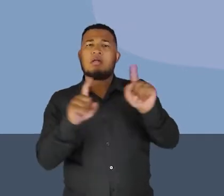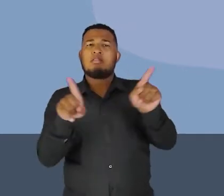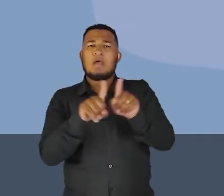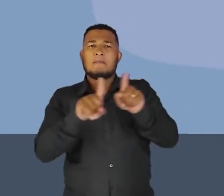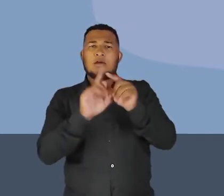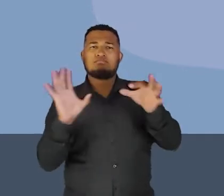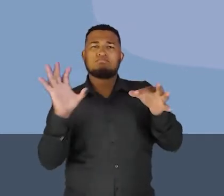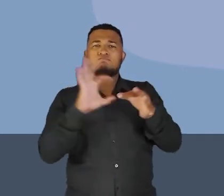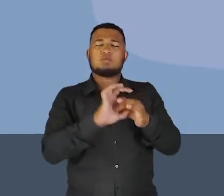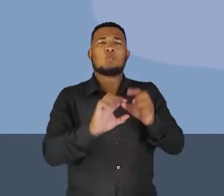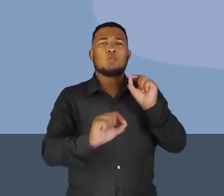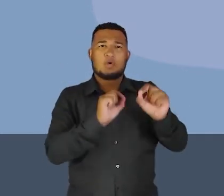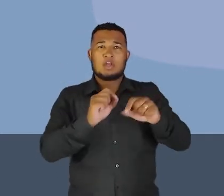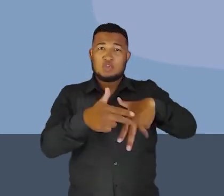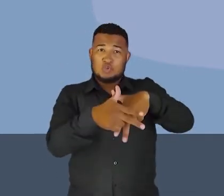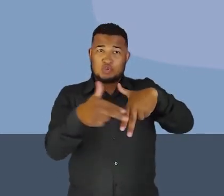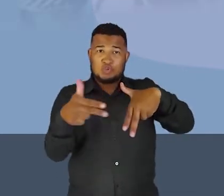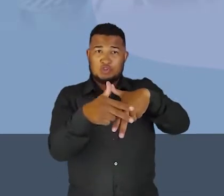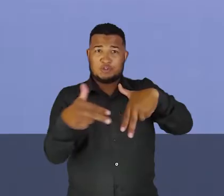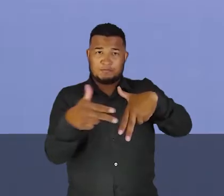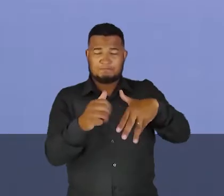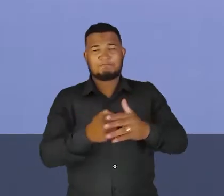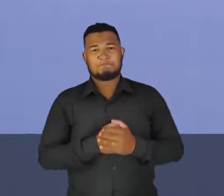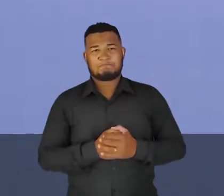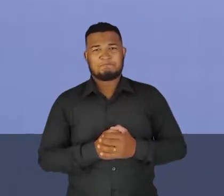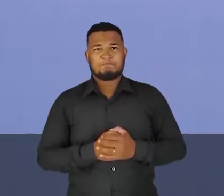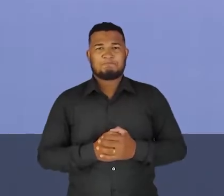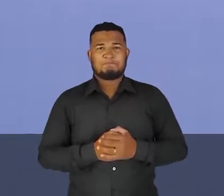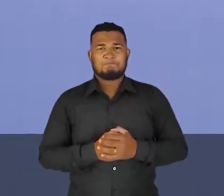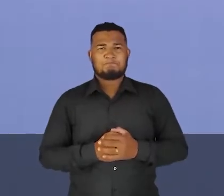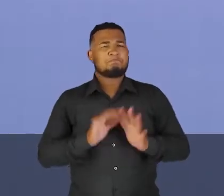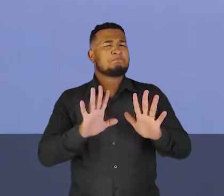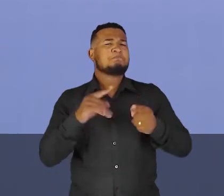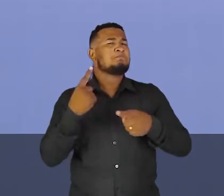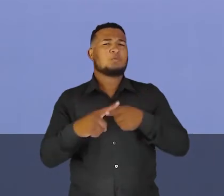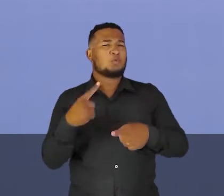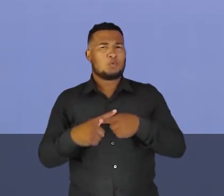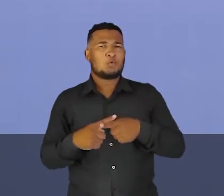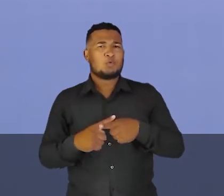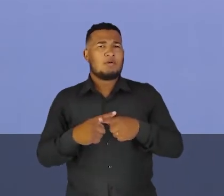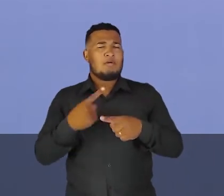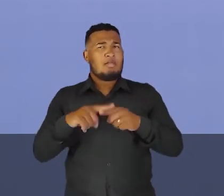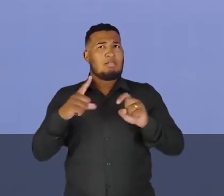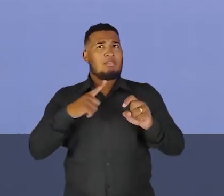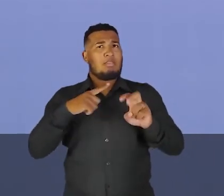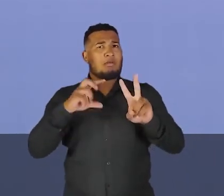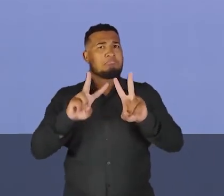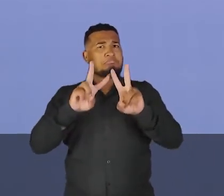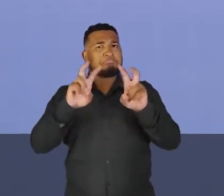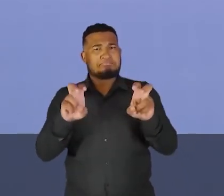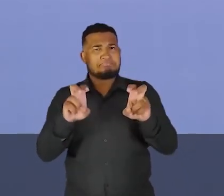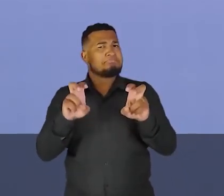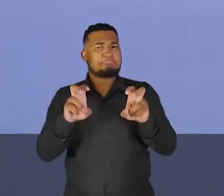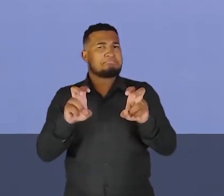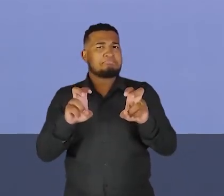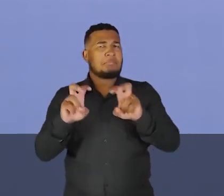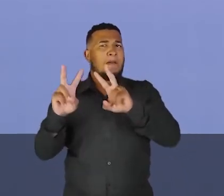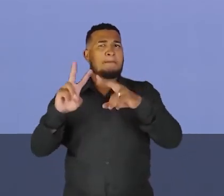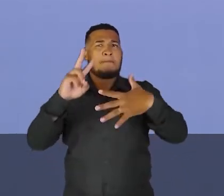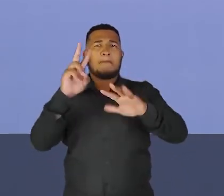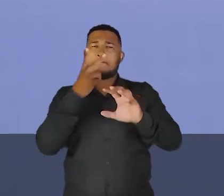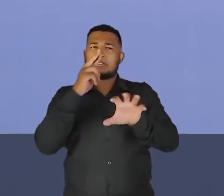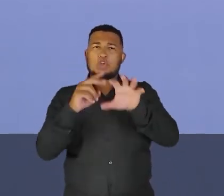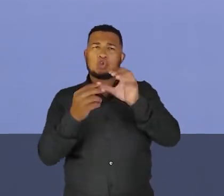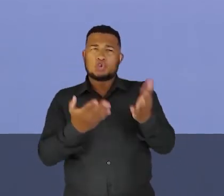questão do gênero, tá? Volta aqui para mim, pessoal. Por que isso, né? Por que a gente vai falar assim? Por que a gente vai tratar esses temas? Porque é